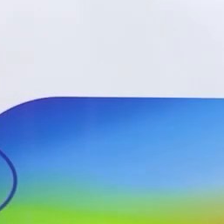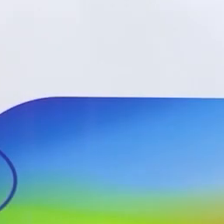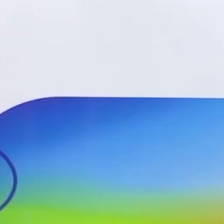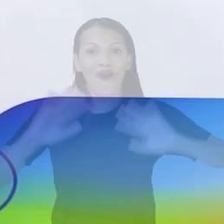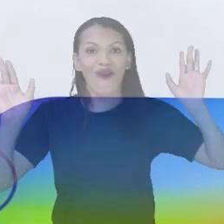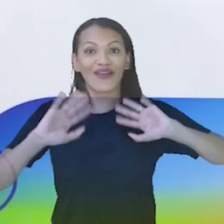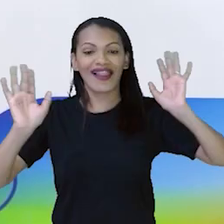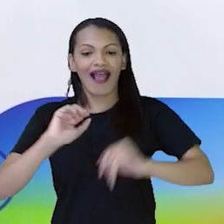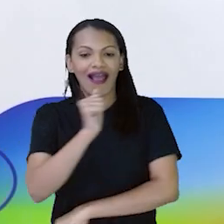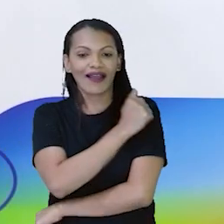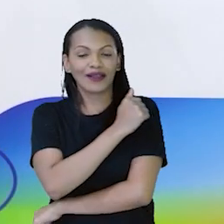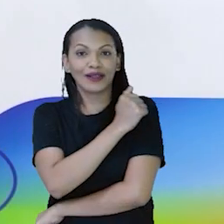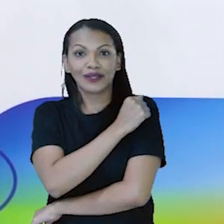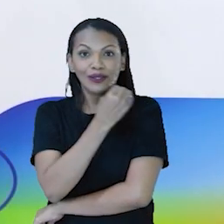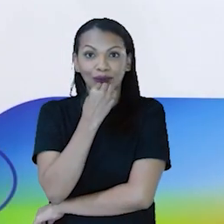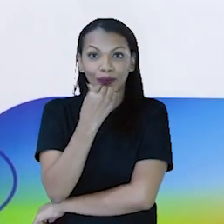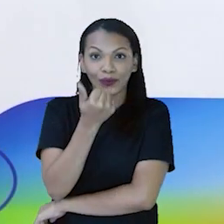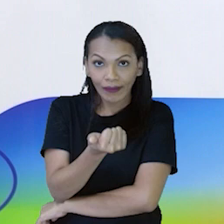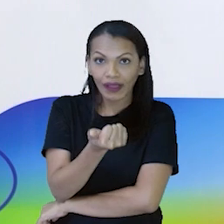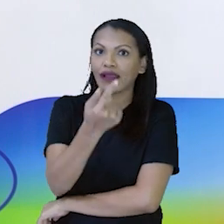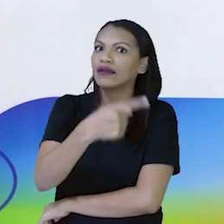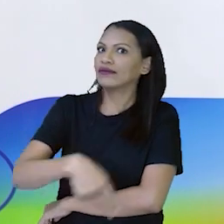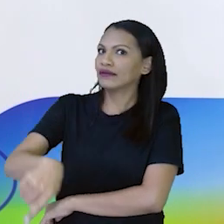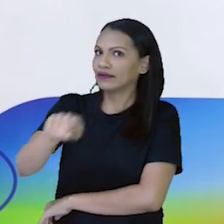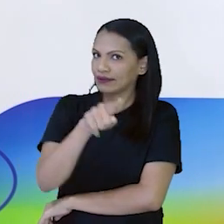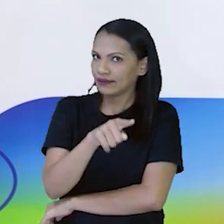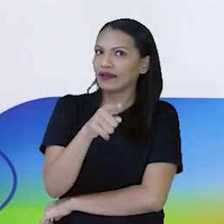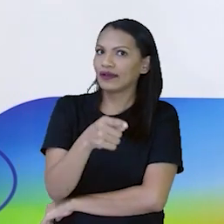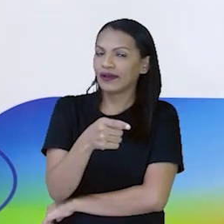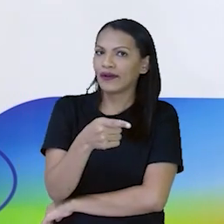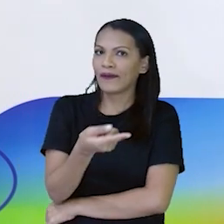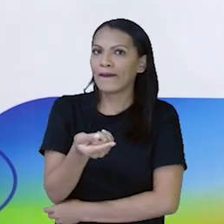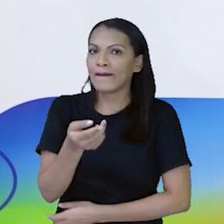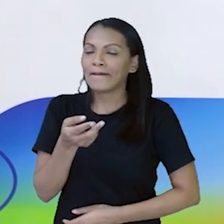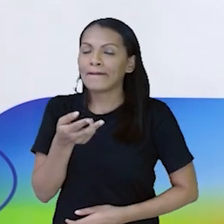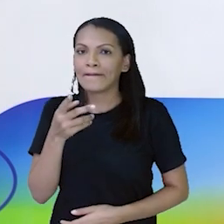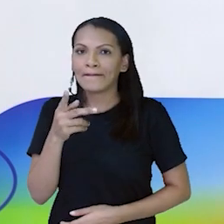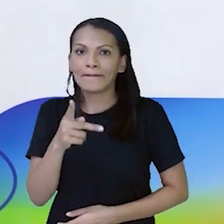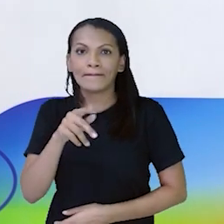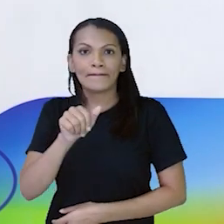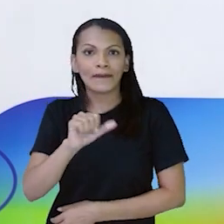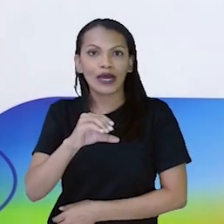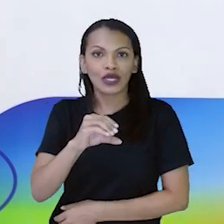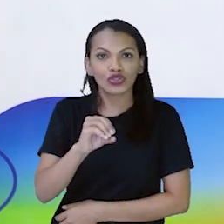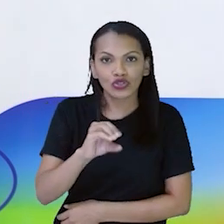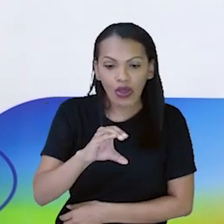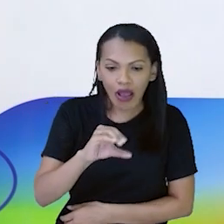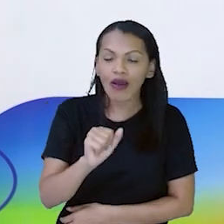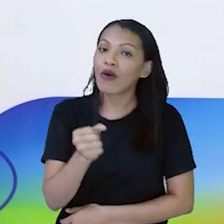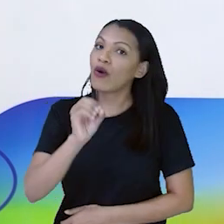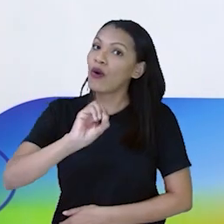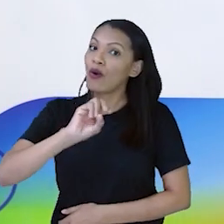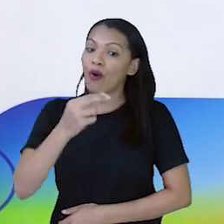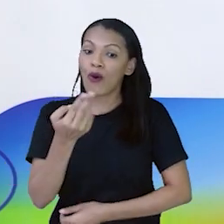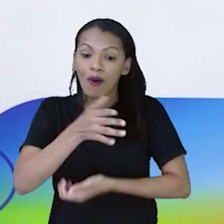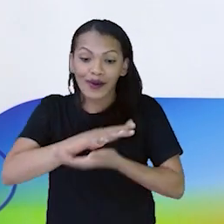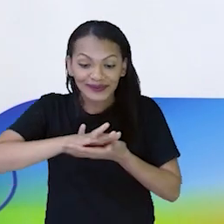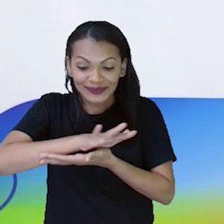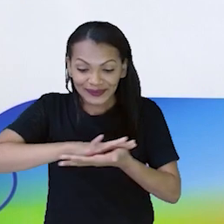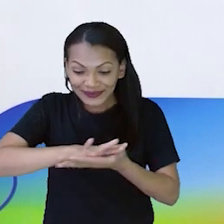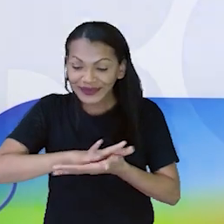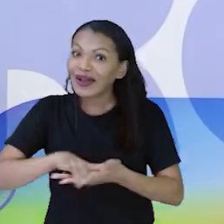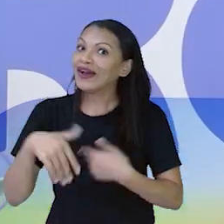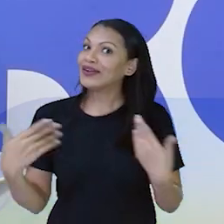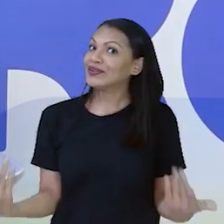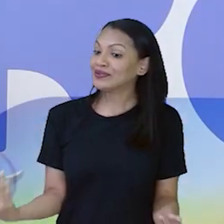Olá, gente, tudo bom? E aí, paçoca ou brigadeiro? E aí, professora Abigail? Ainda está contando a polêmica